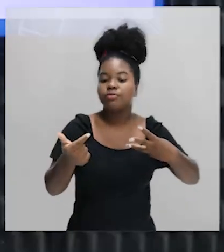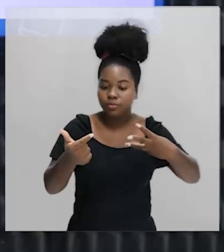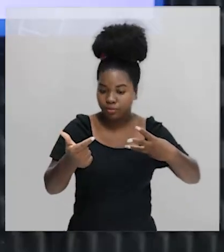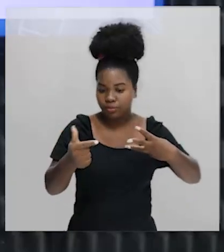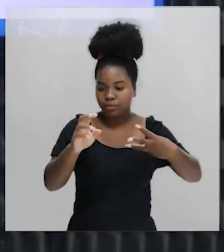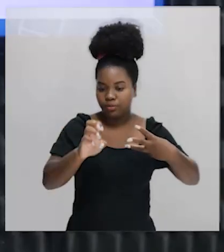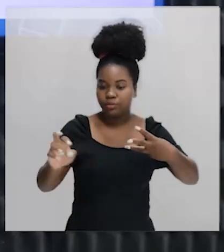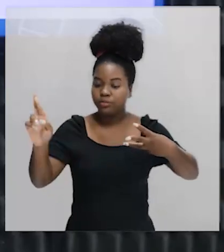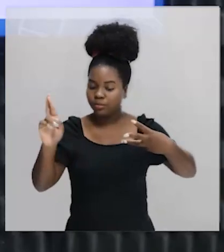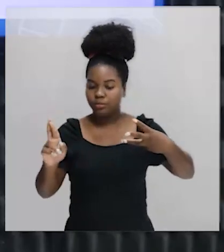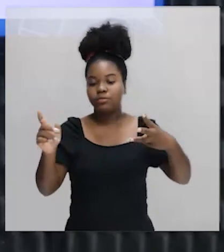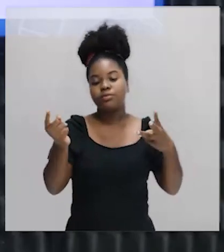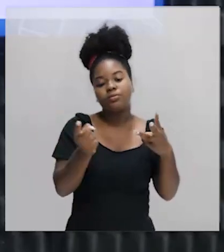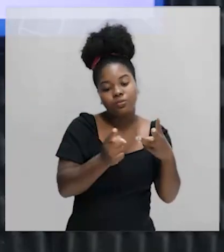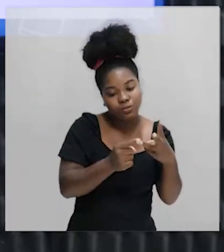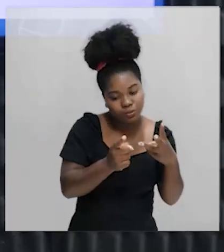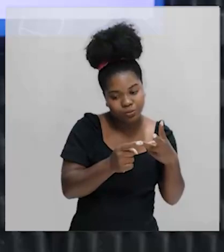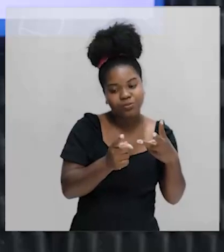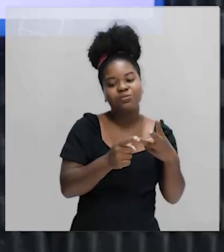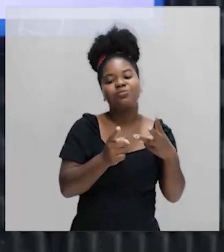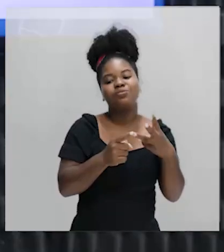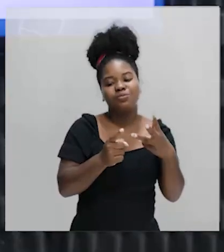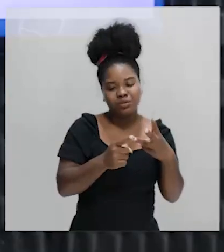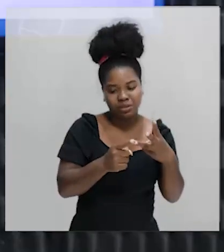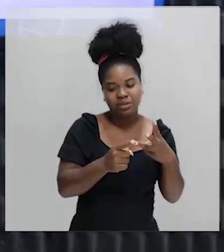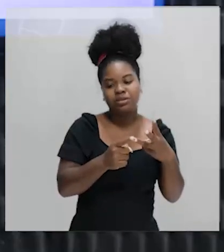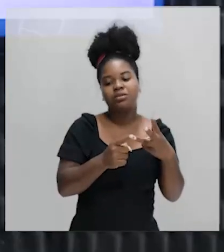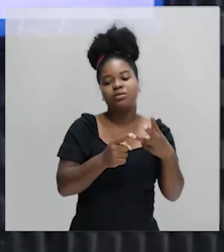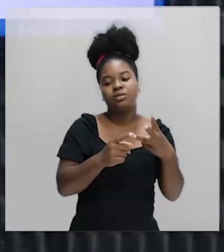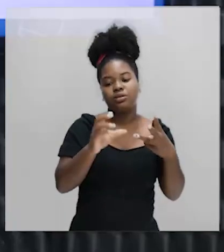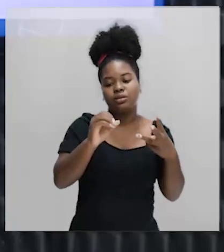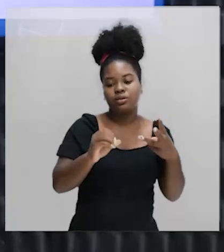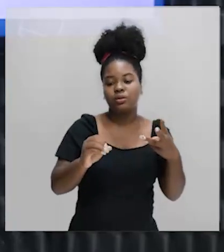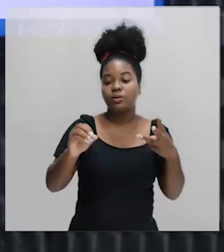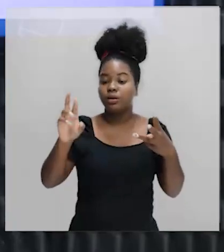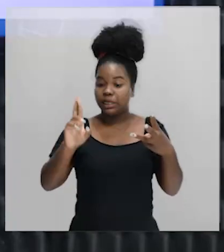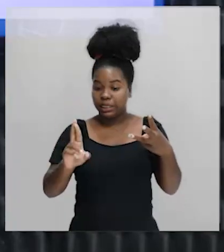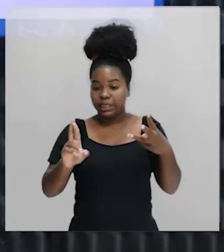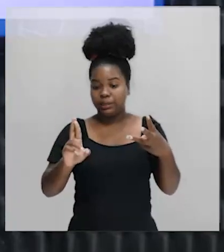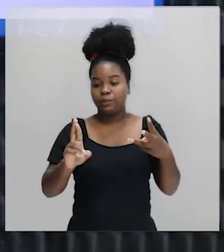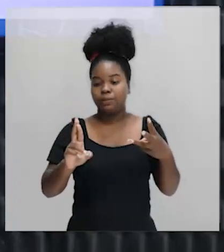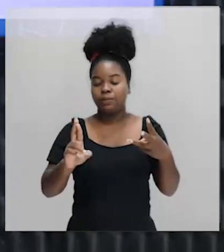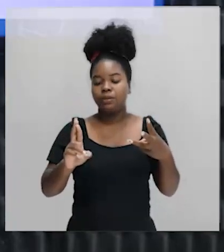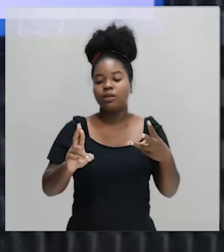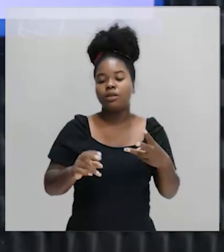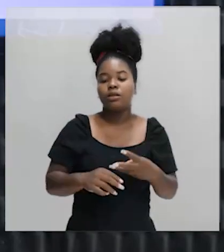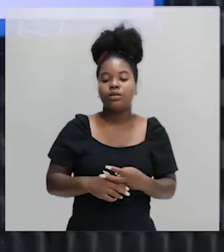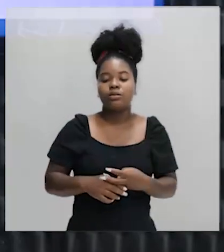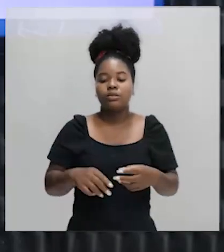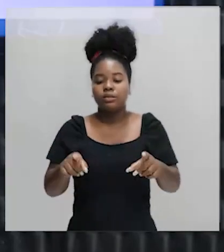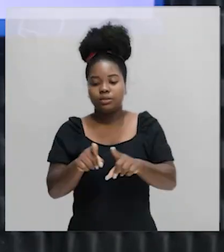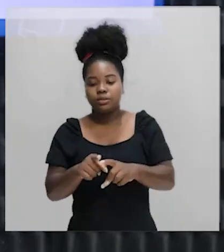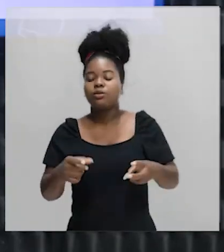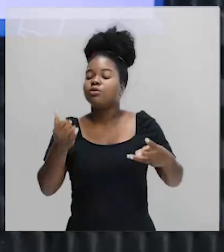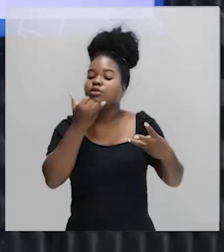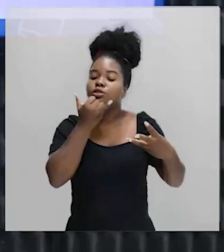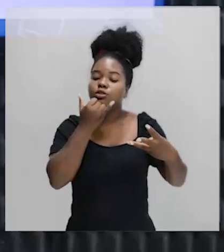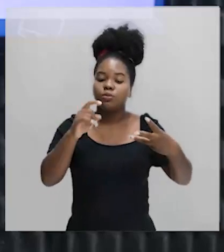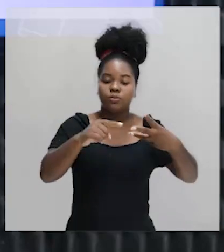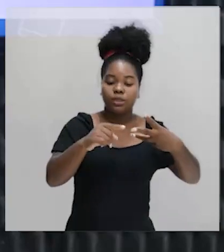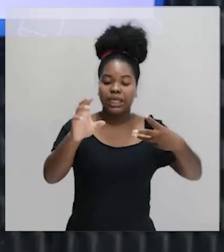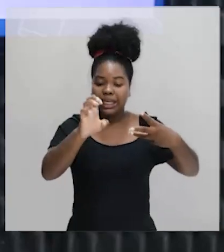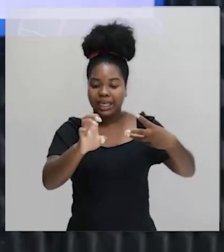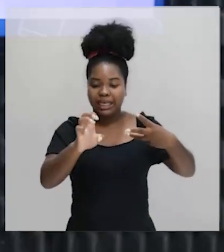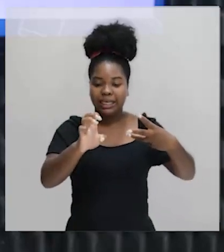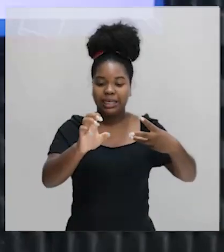aqueles terminados em ER. E poucos terminados em OR, né? Como propor, sobrepor,